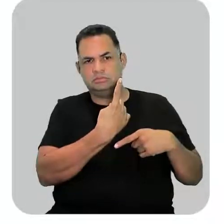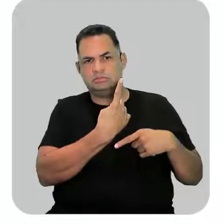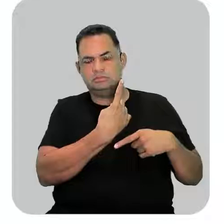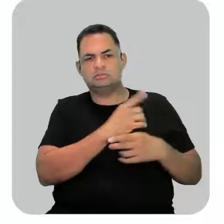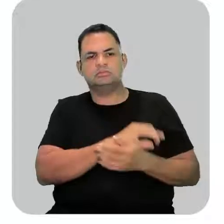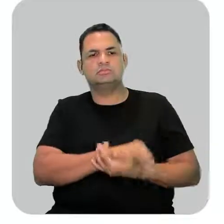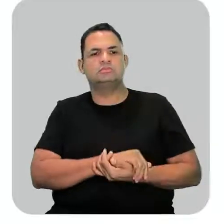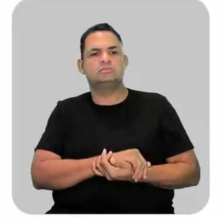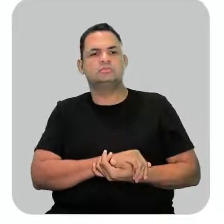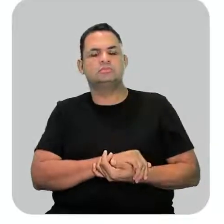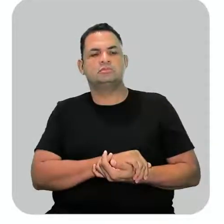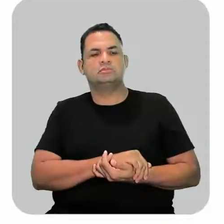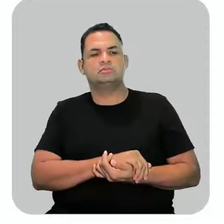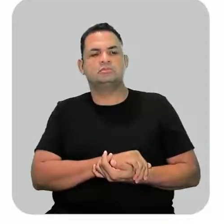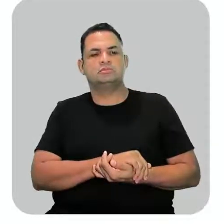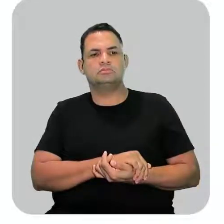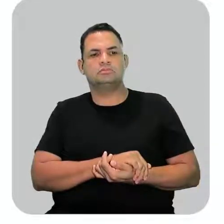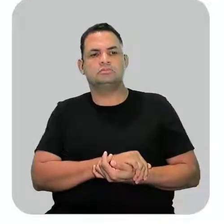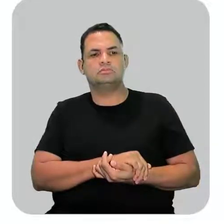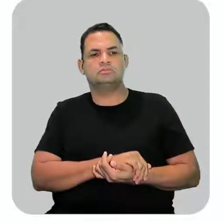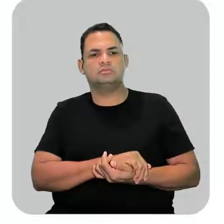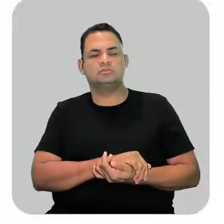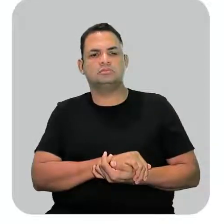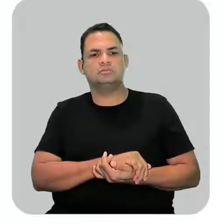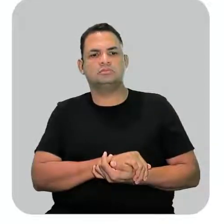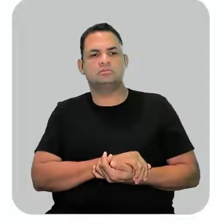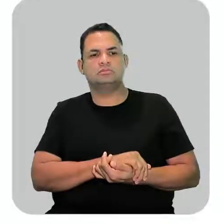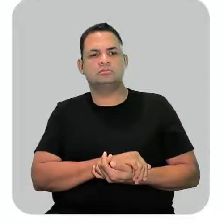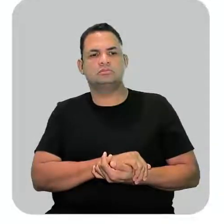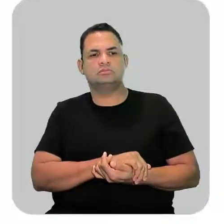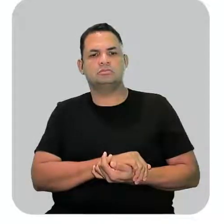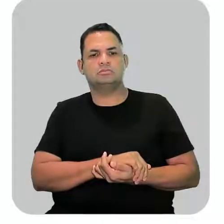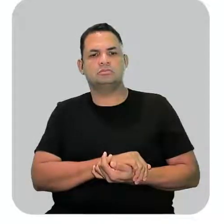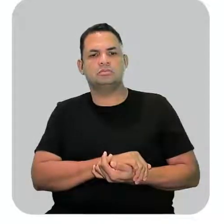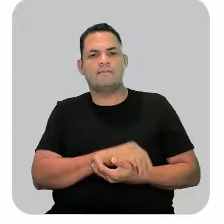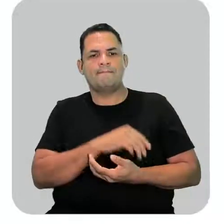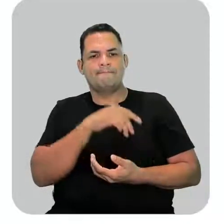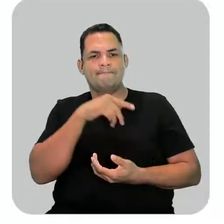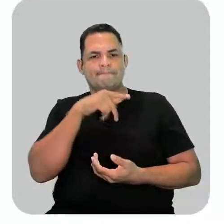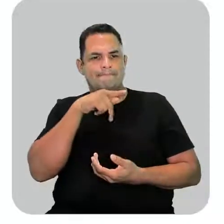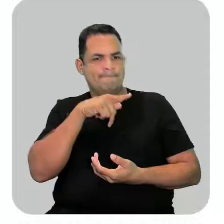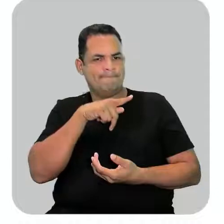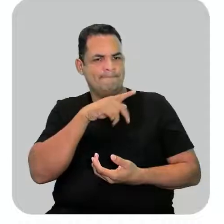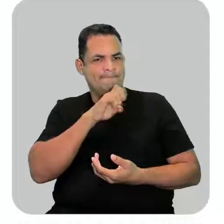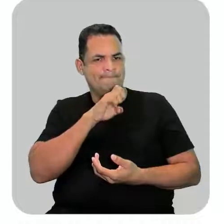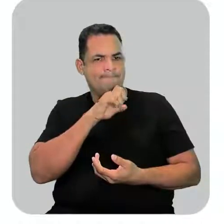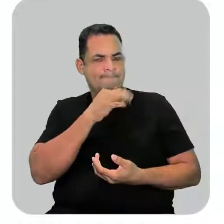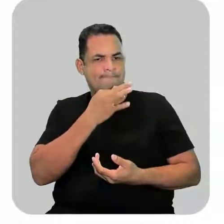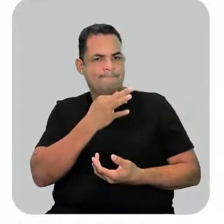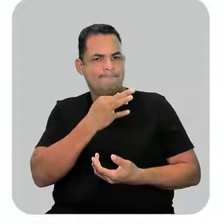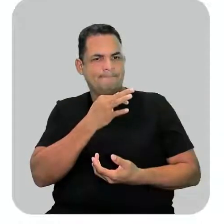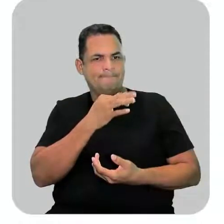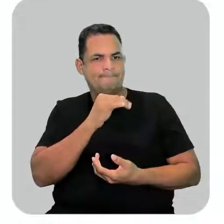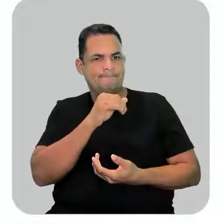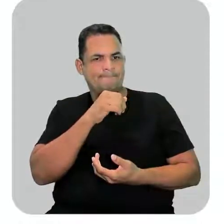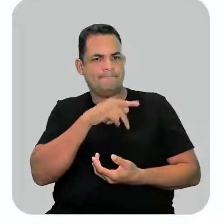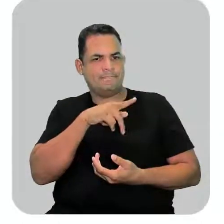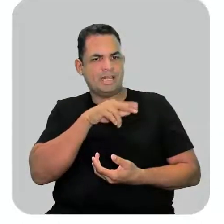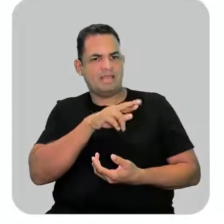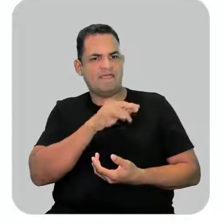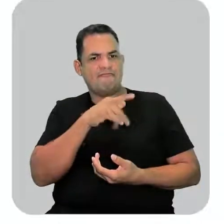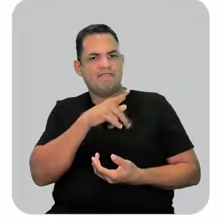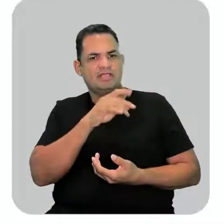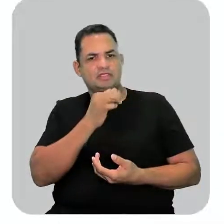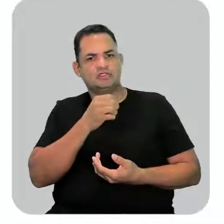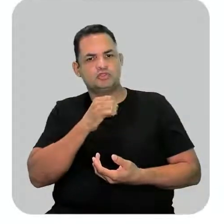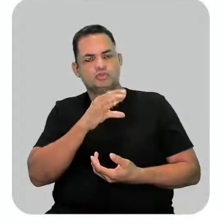copiava no caderno e deixava sempre com vocês, o prefixo para um único átomo de carbono é o net, tá